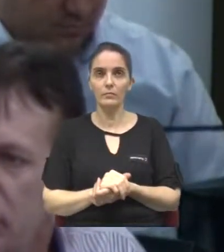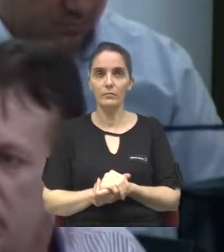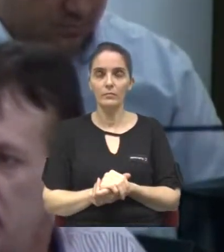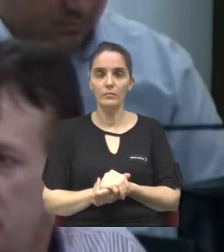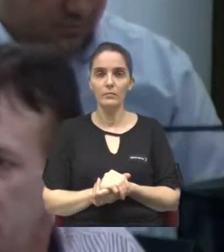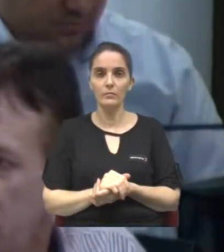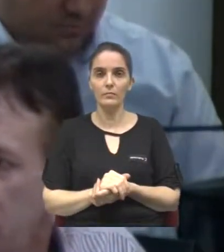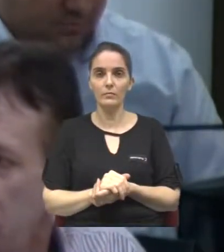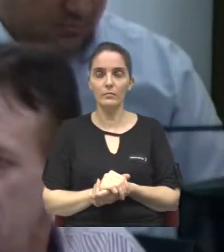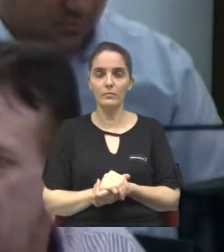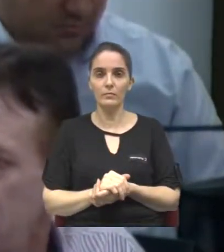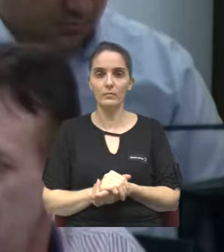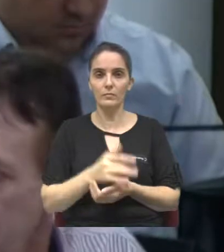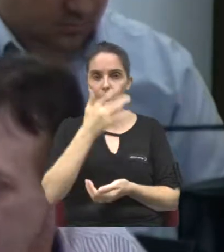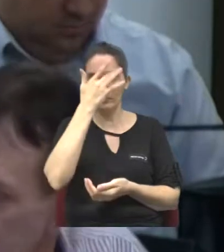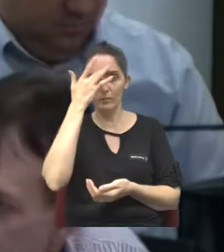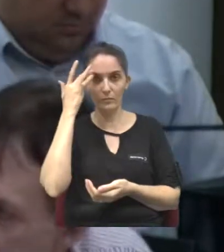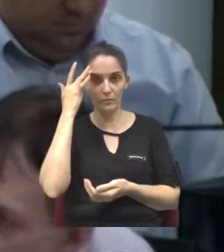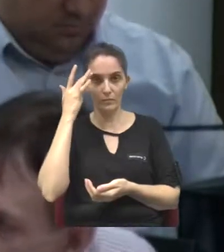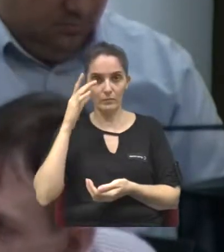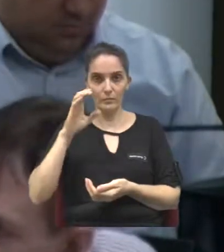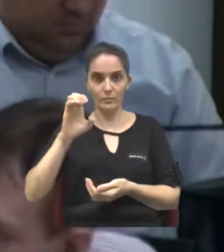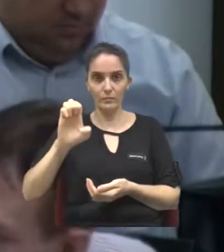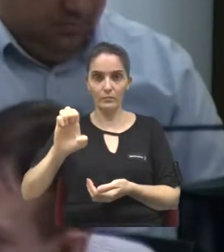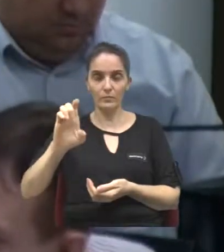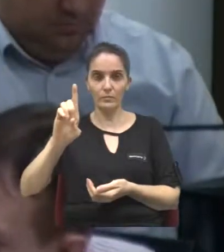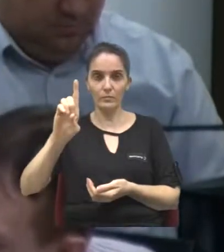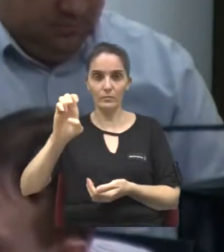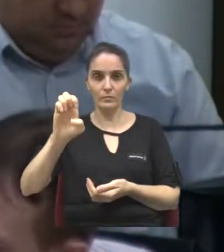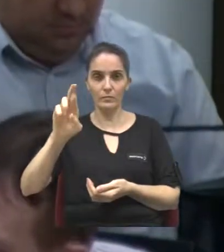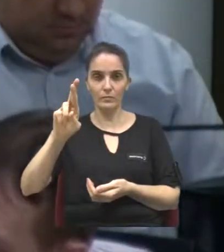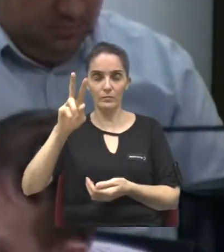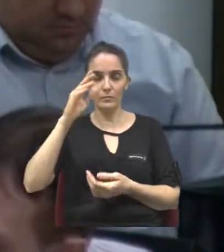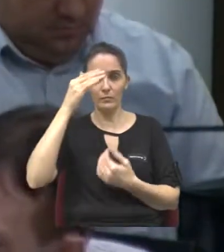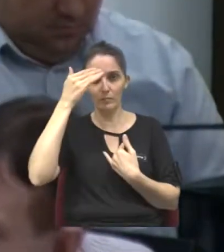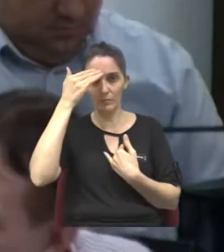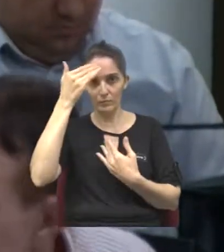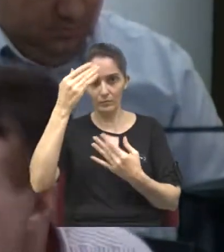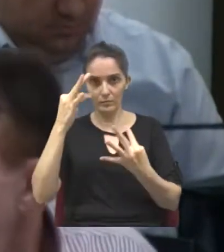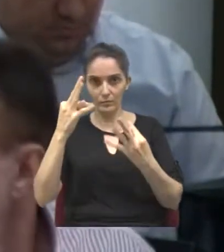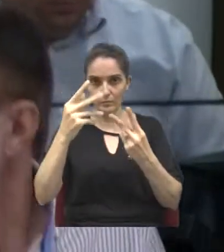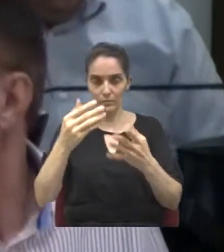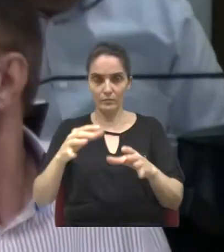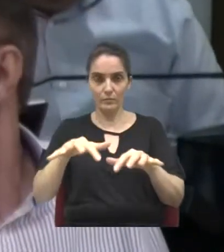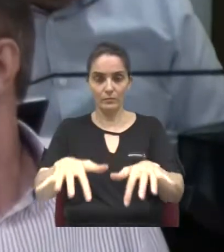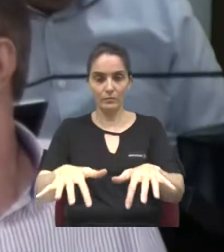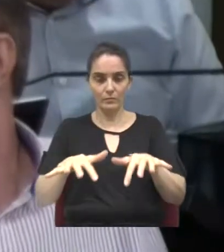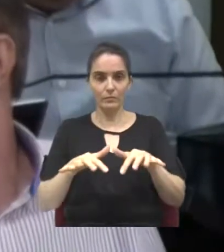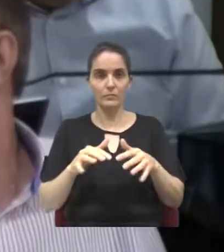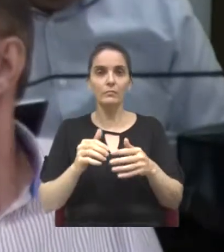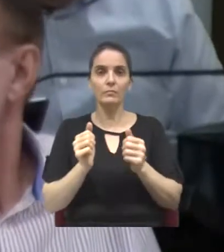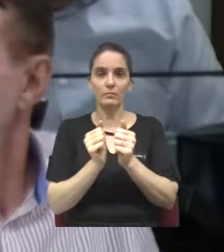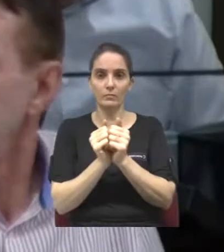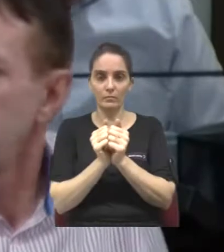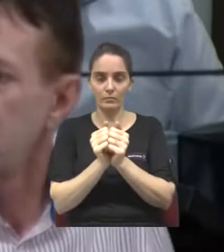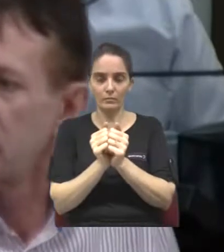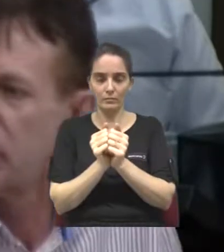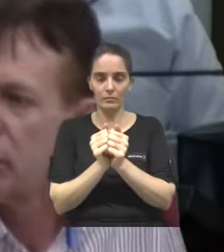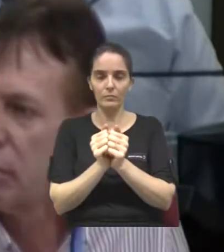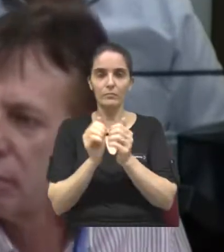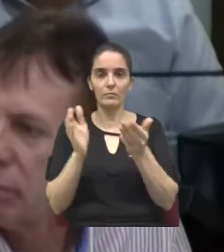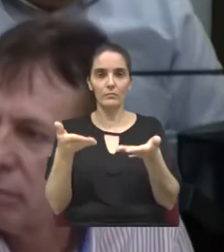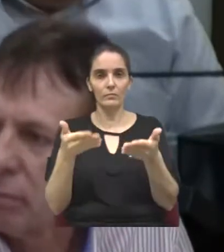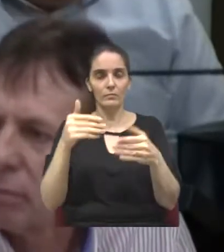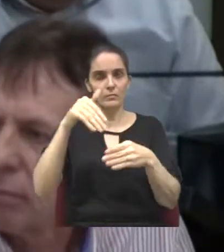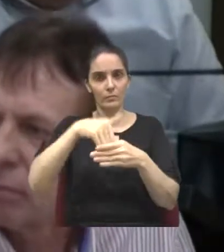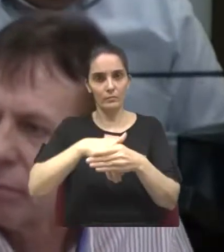na pessoa do Éder, gostaria de agradecer a todos que estão aqui, que vieram acompanhar a votação do projeto.